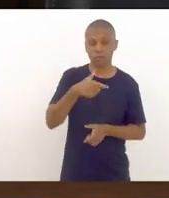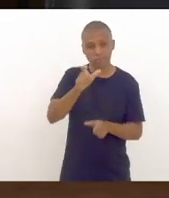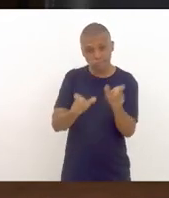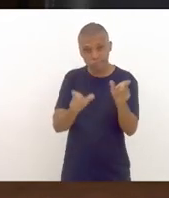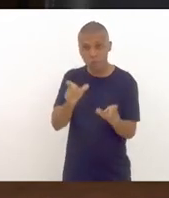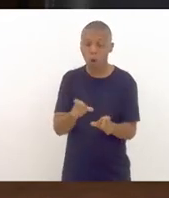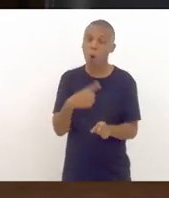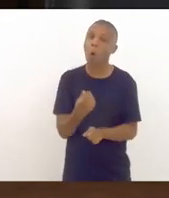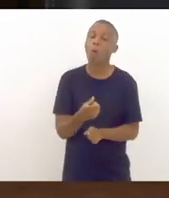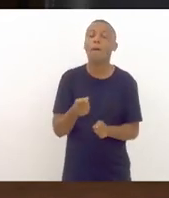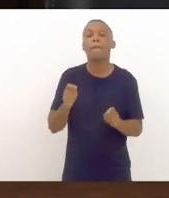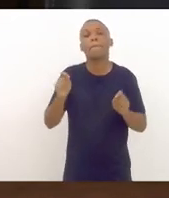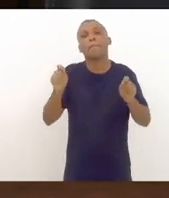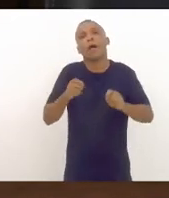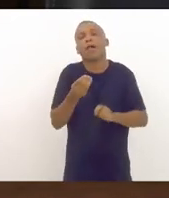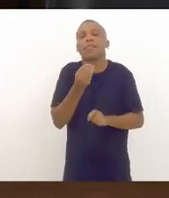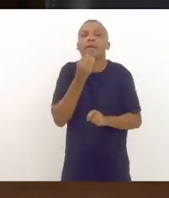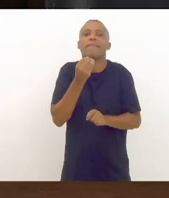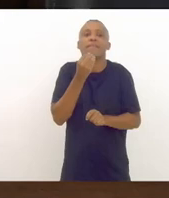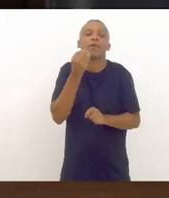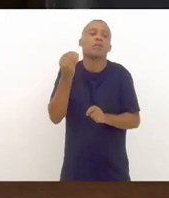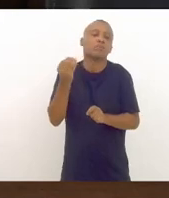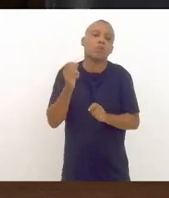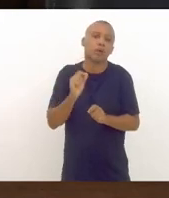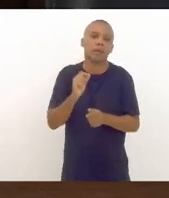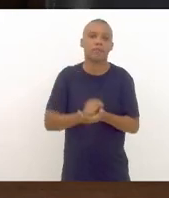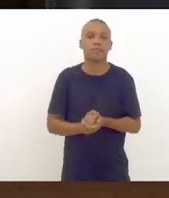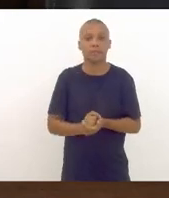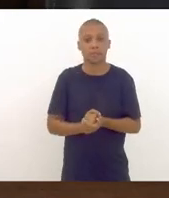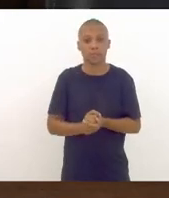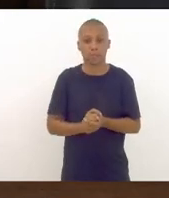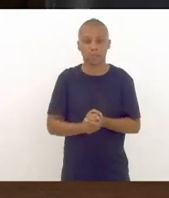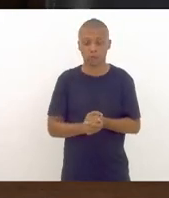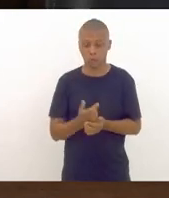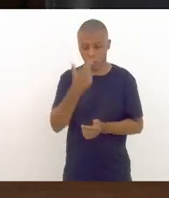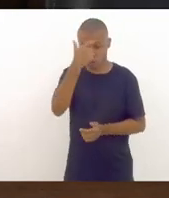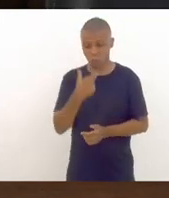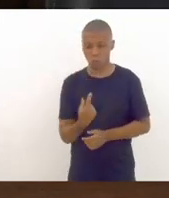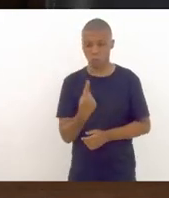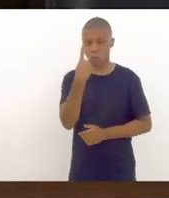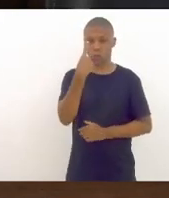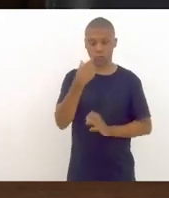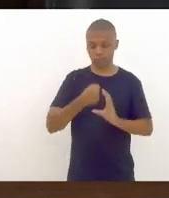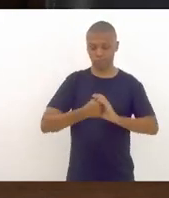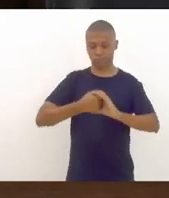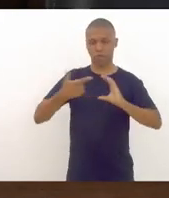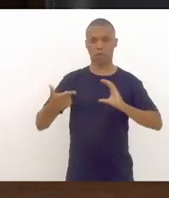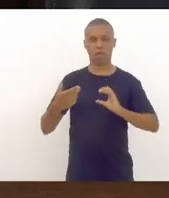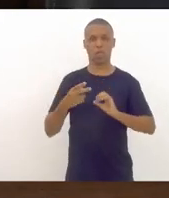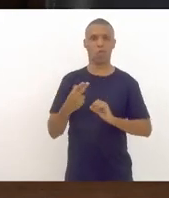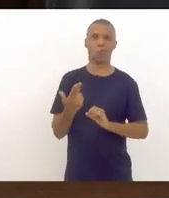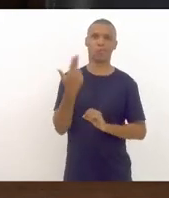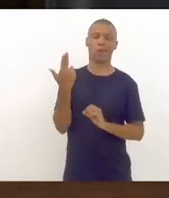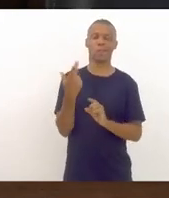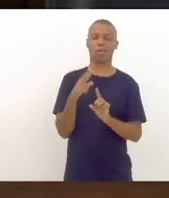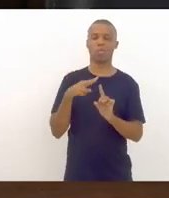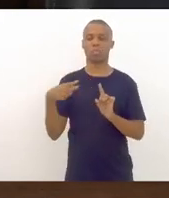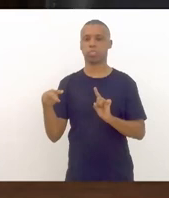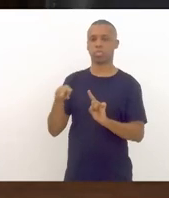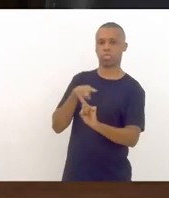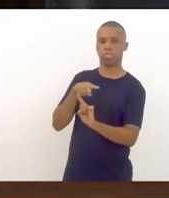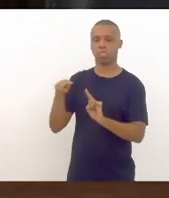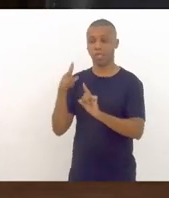menos devíamos e devemos ser uma pessoa só. Não dá para descolar da